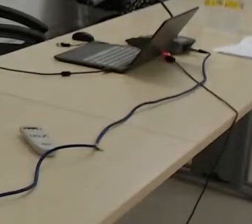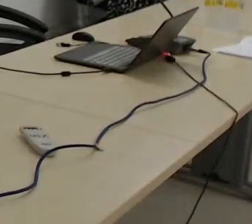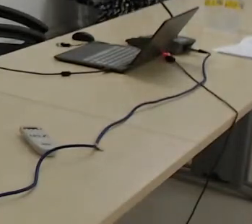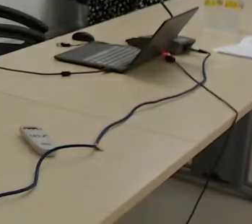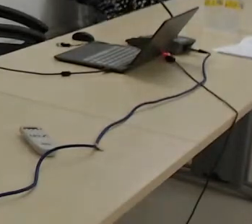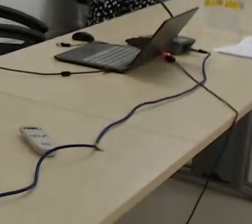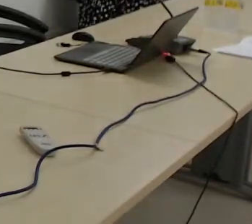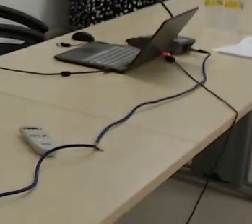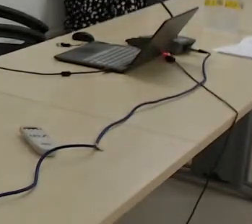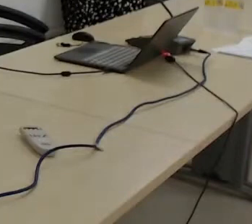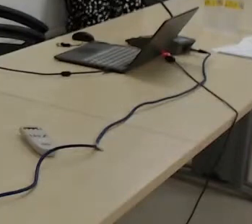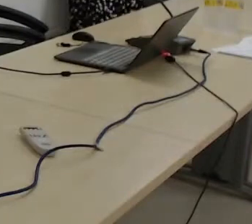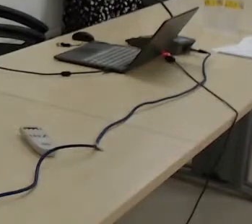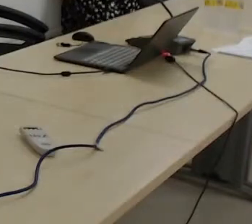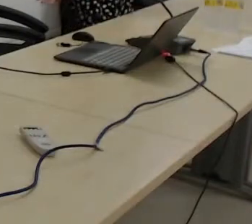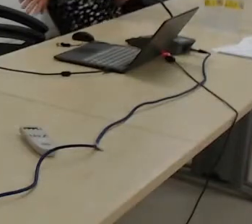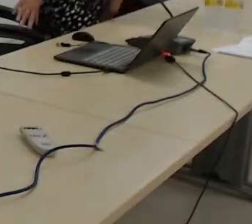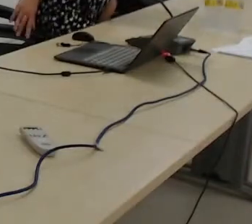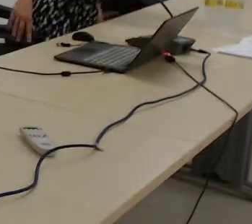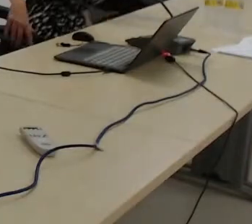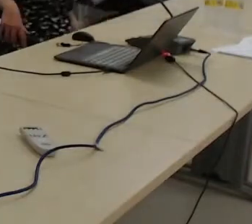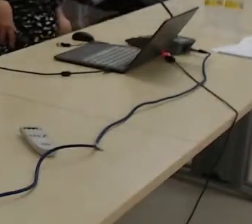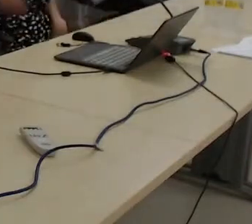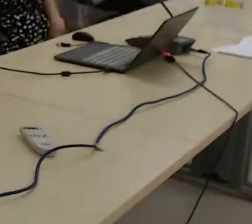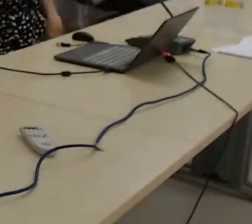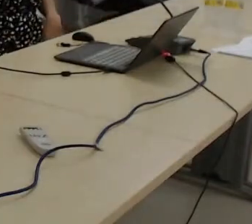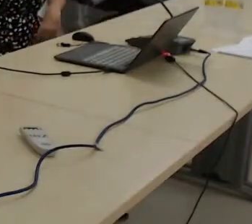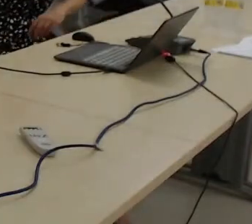Oi, Carolina. Para trás.